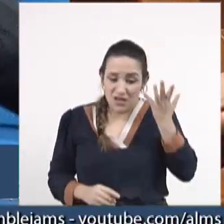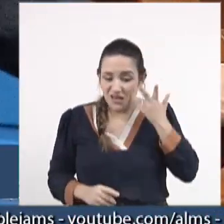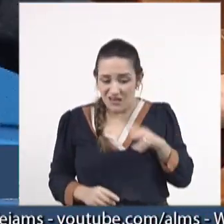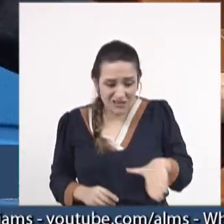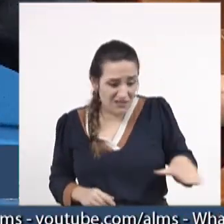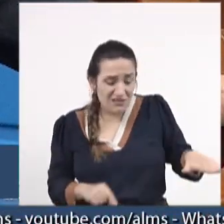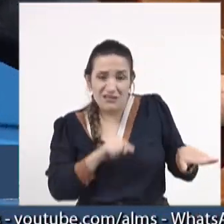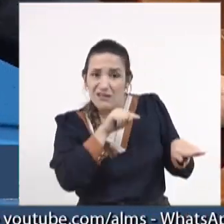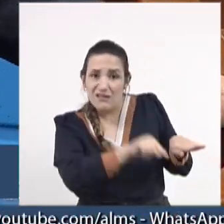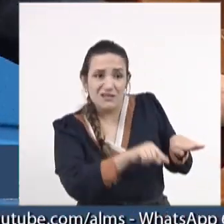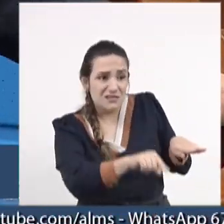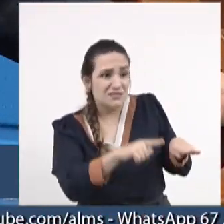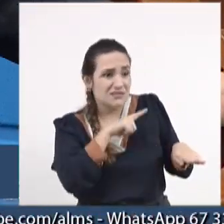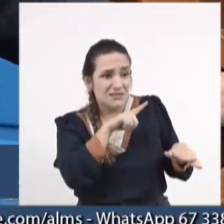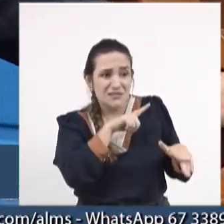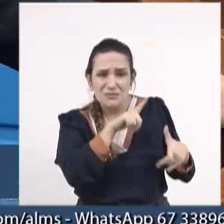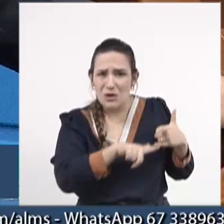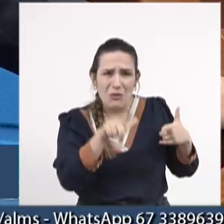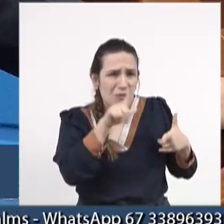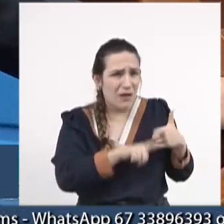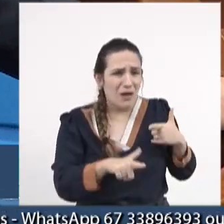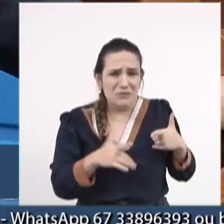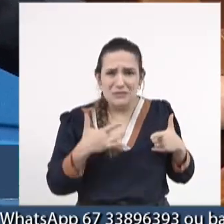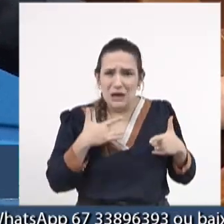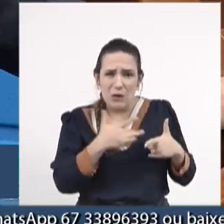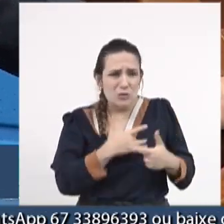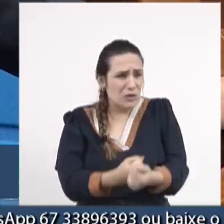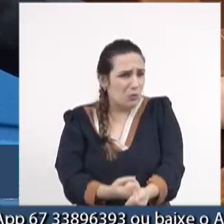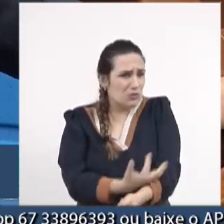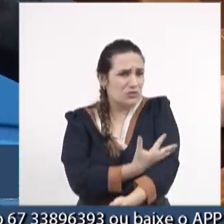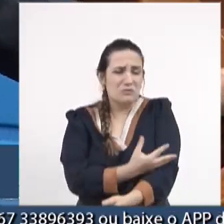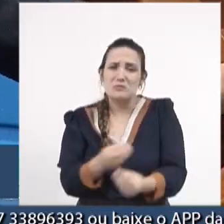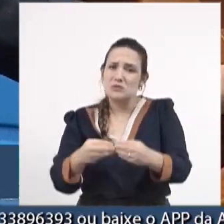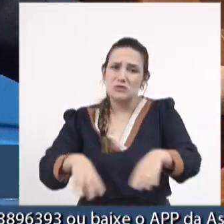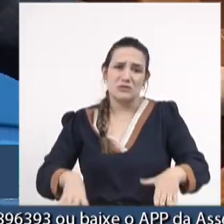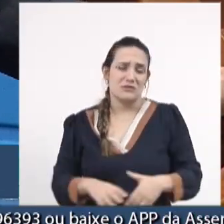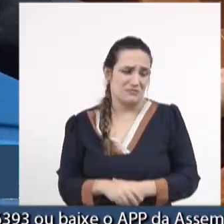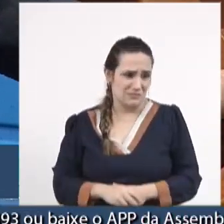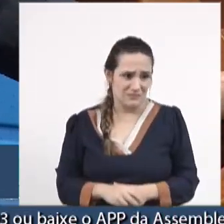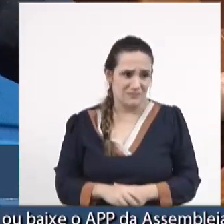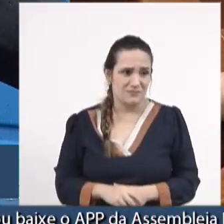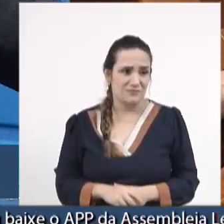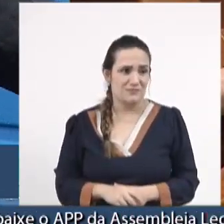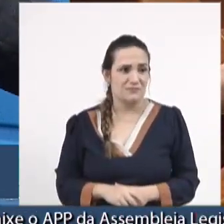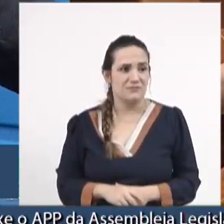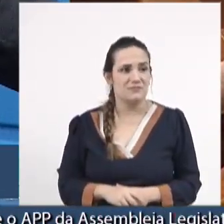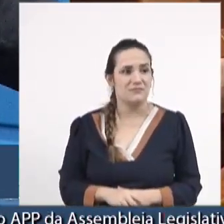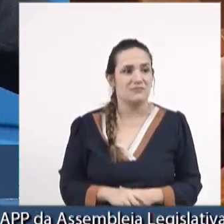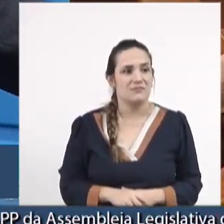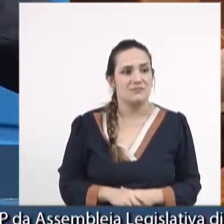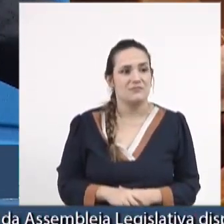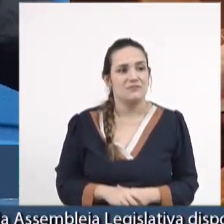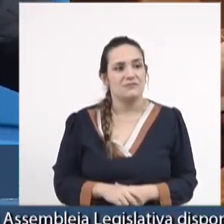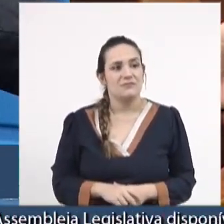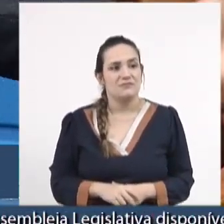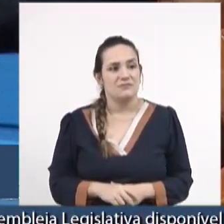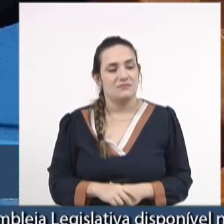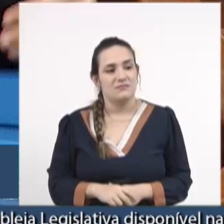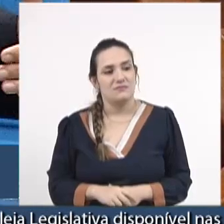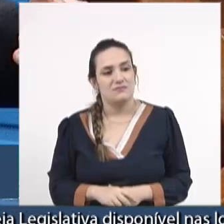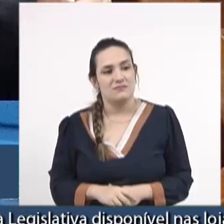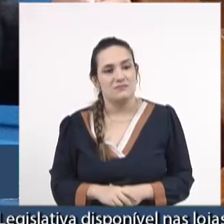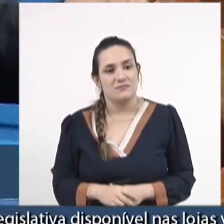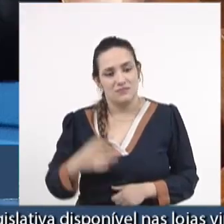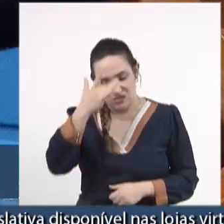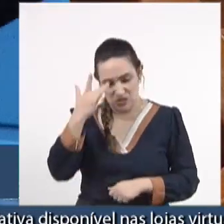sua infância e que têm toda uma vida comprometida emocionalmente. Isso sem falar, né, que as